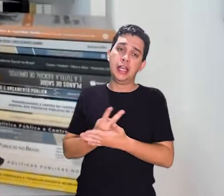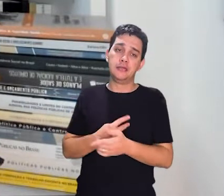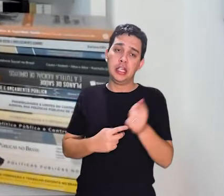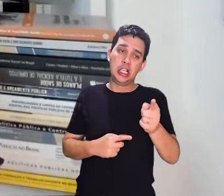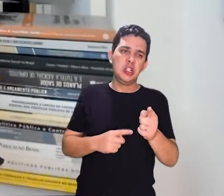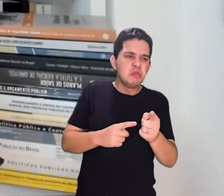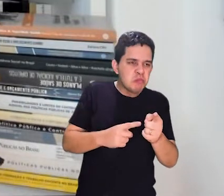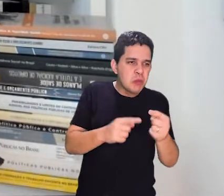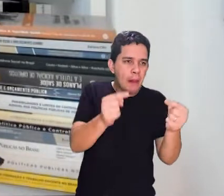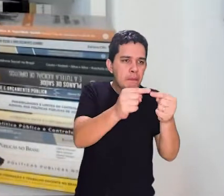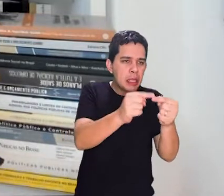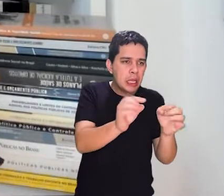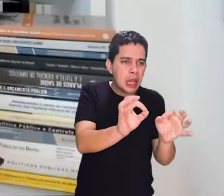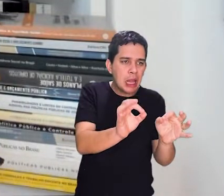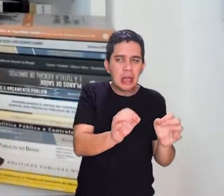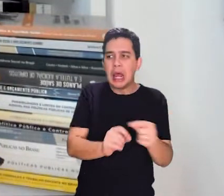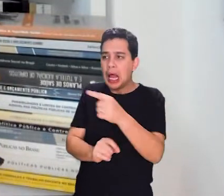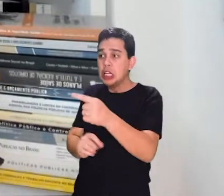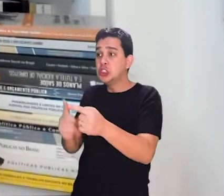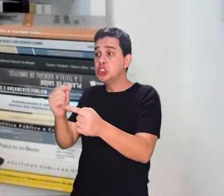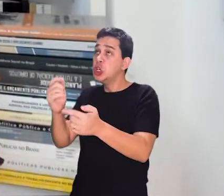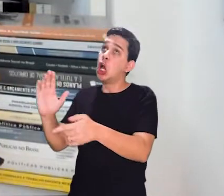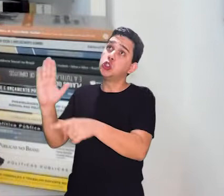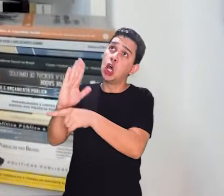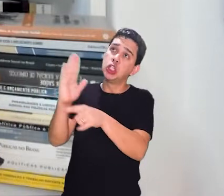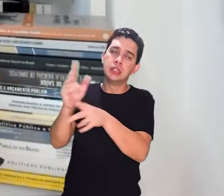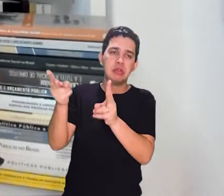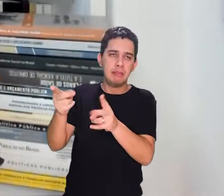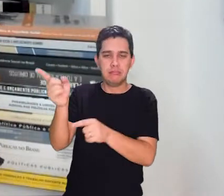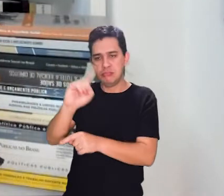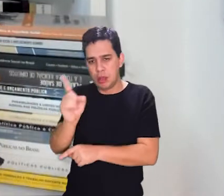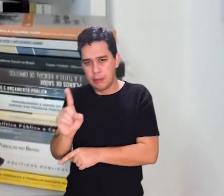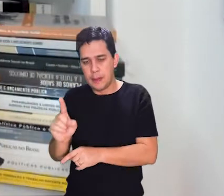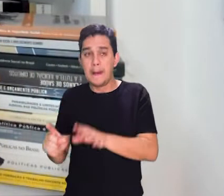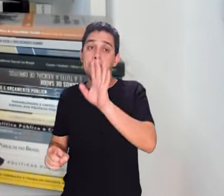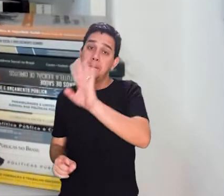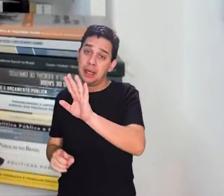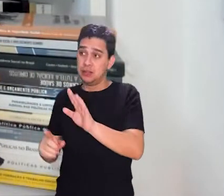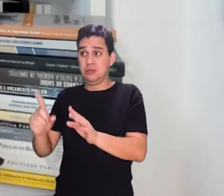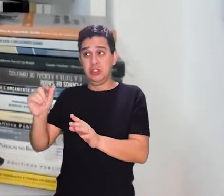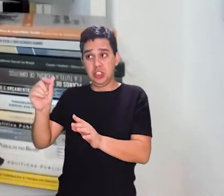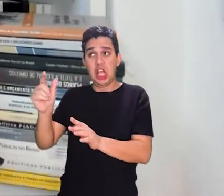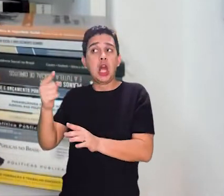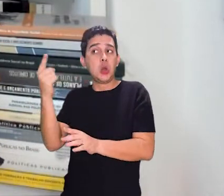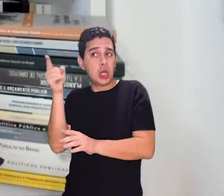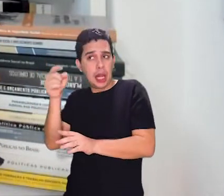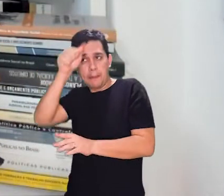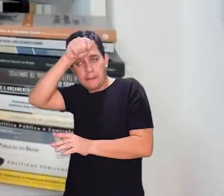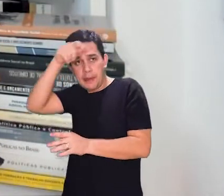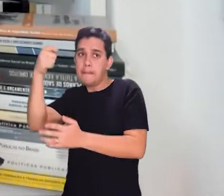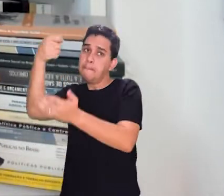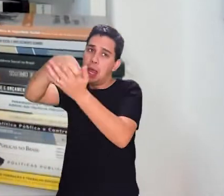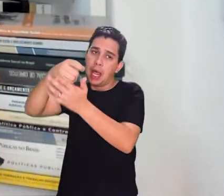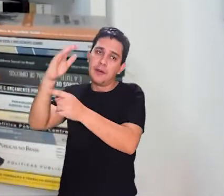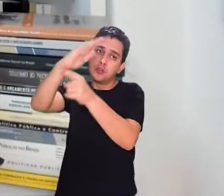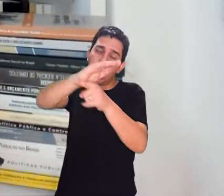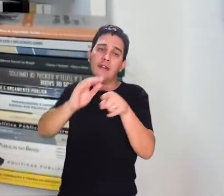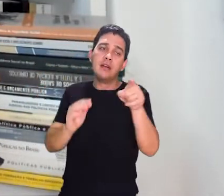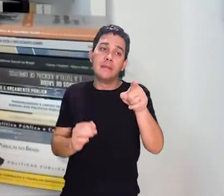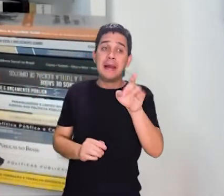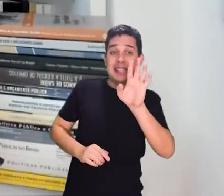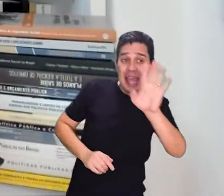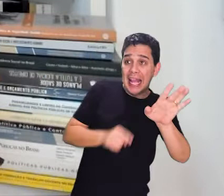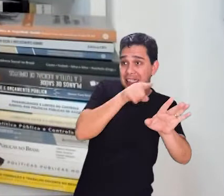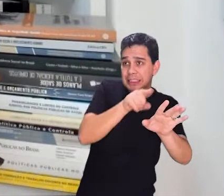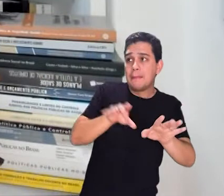saúde eram aplicados por determinação da sua diretoria em outras ações não relacionadas à oferta